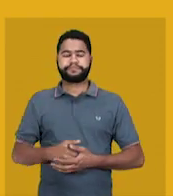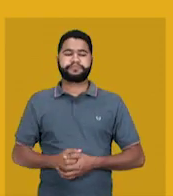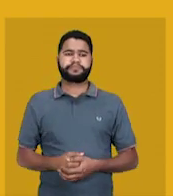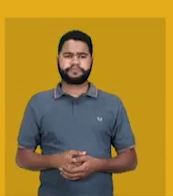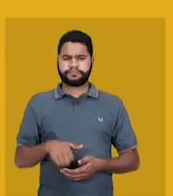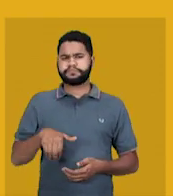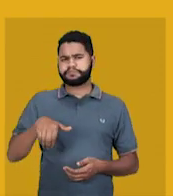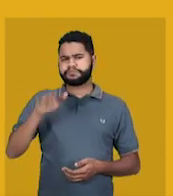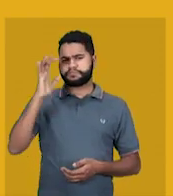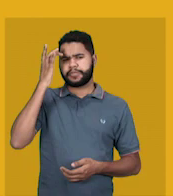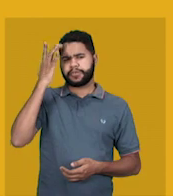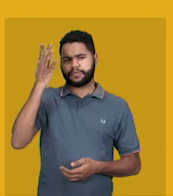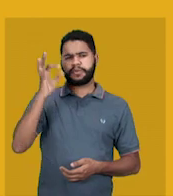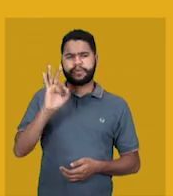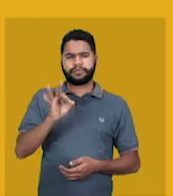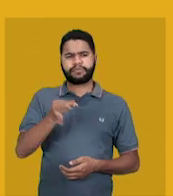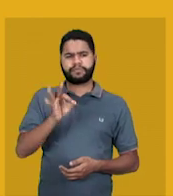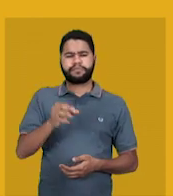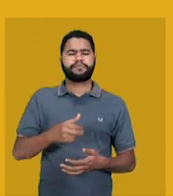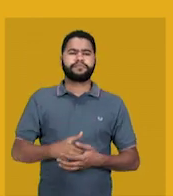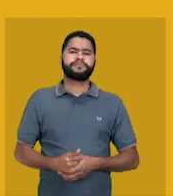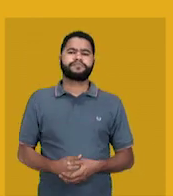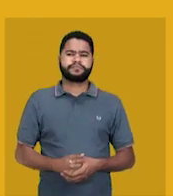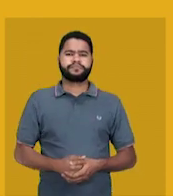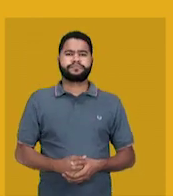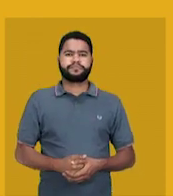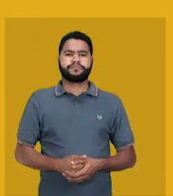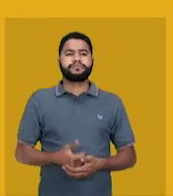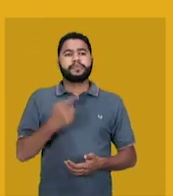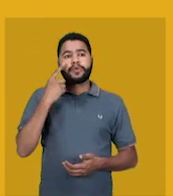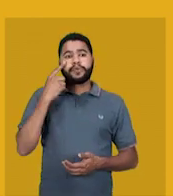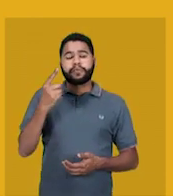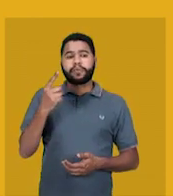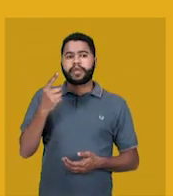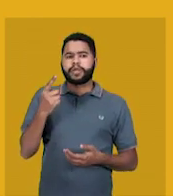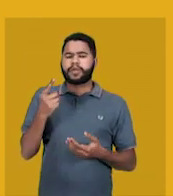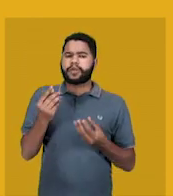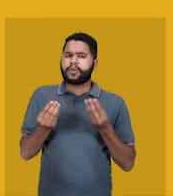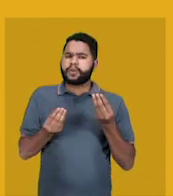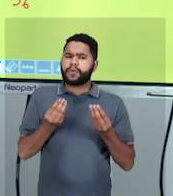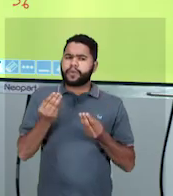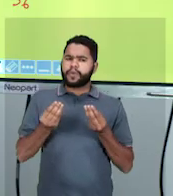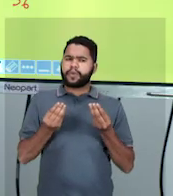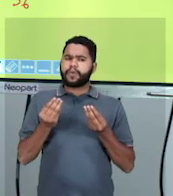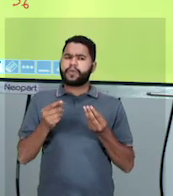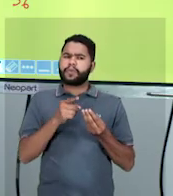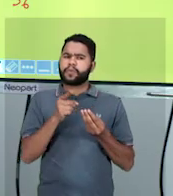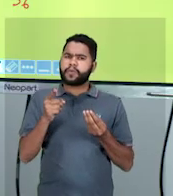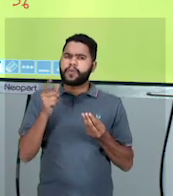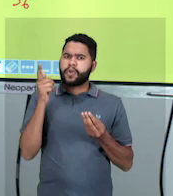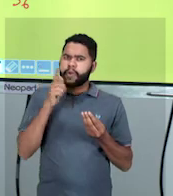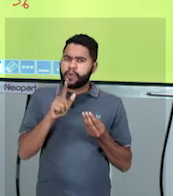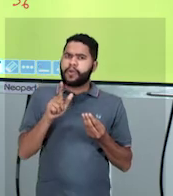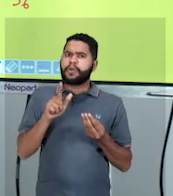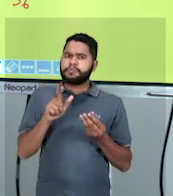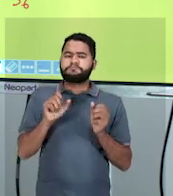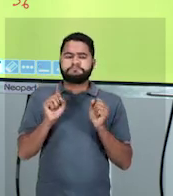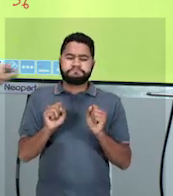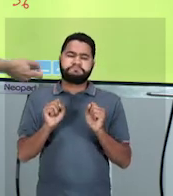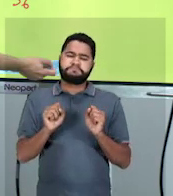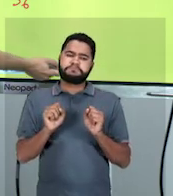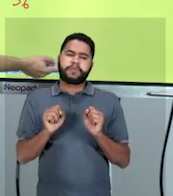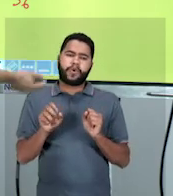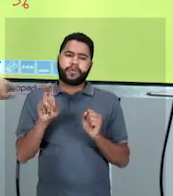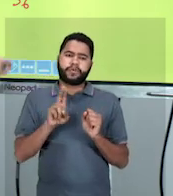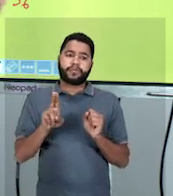é mais fácil mas faço e veja a forma que você consiga fazer mais fácil e posso pode